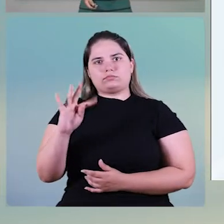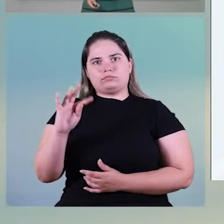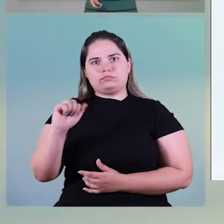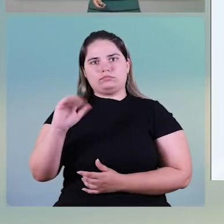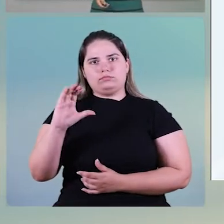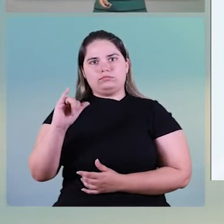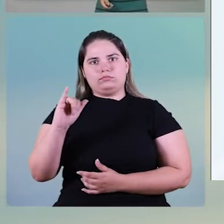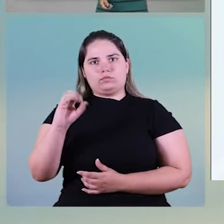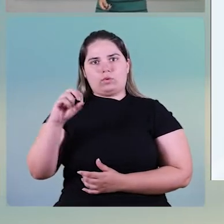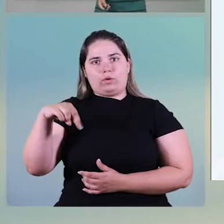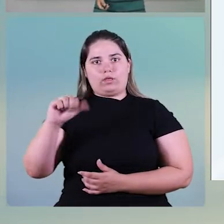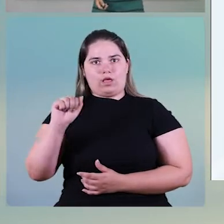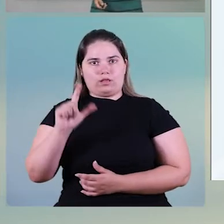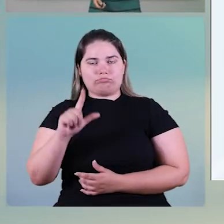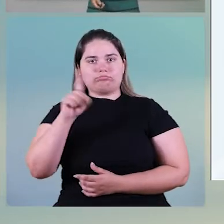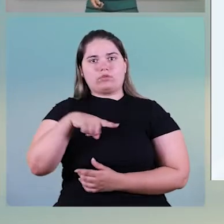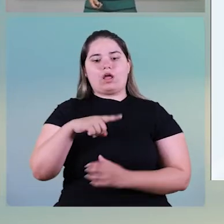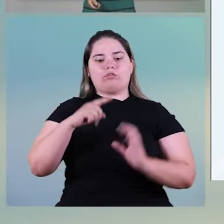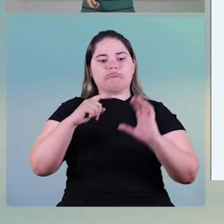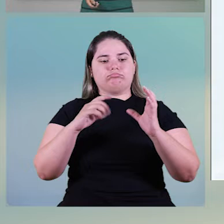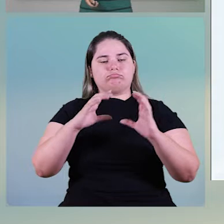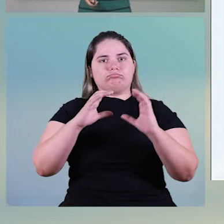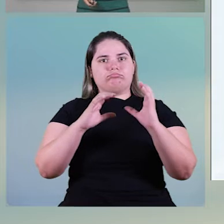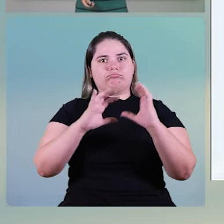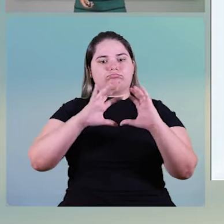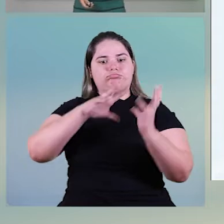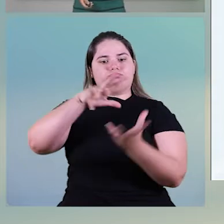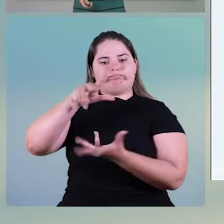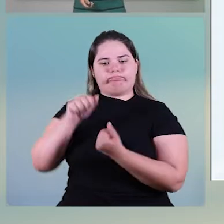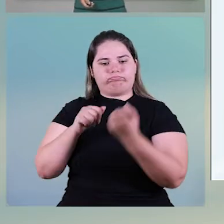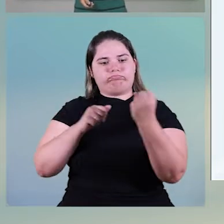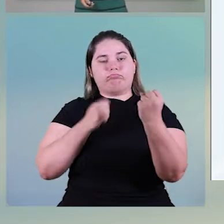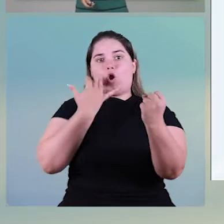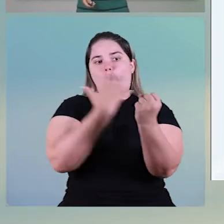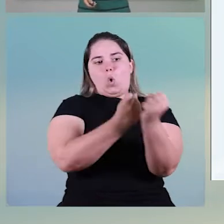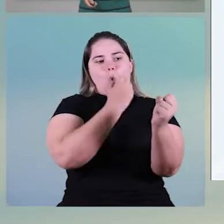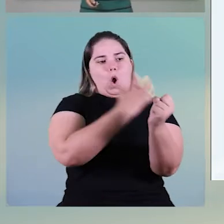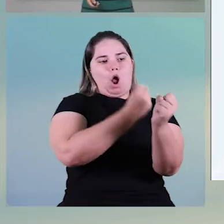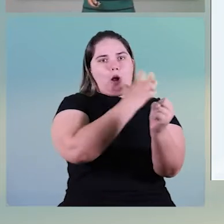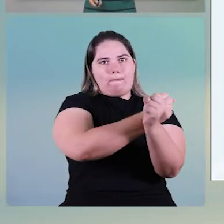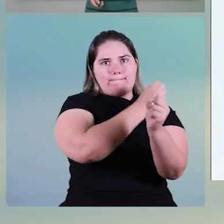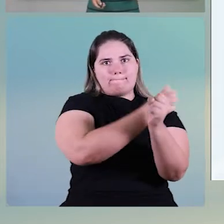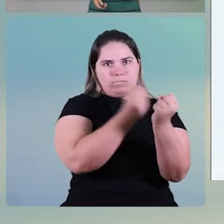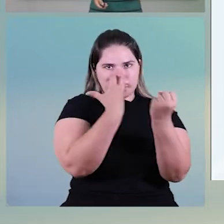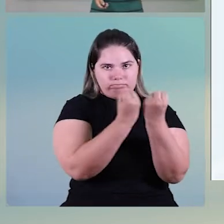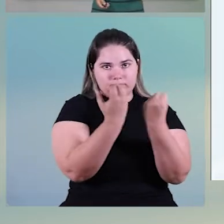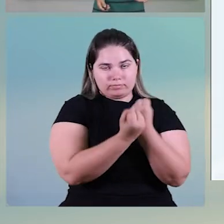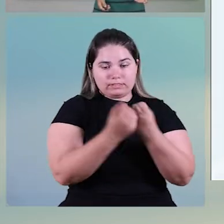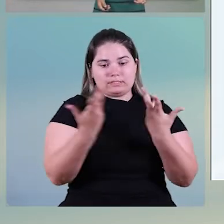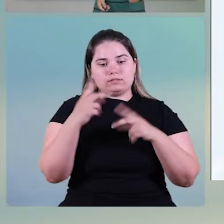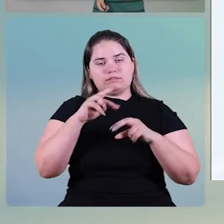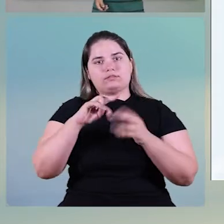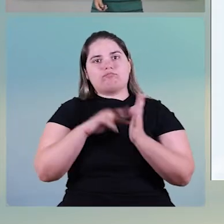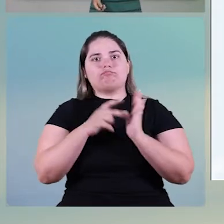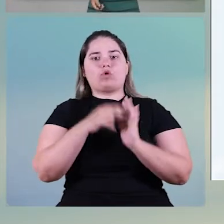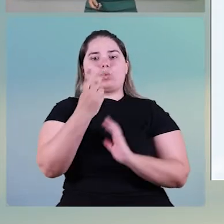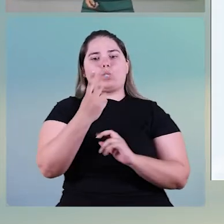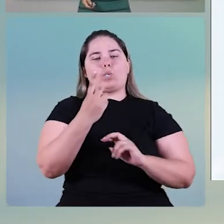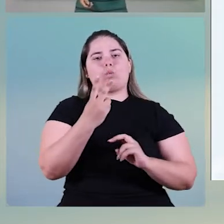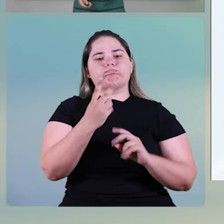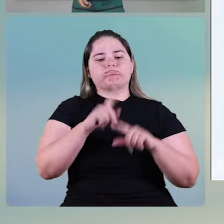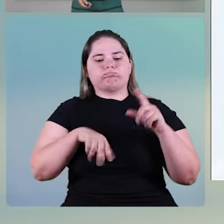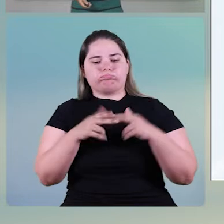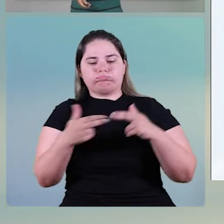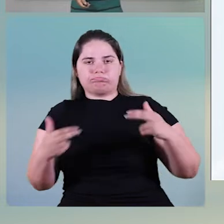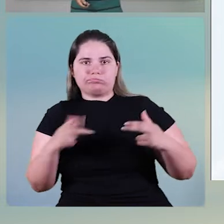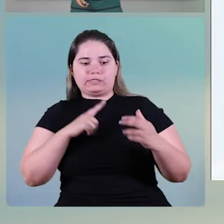é uma força de atração entre massas. Duas massas se atraem mutuamente. Newton estudou